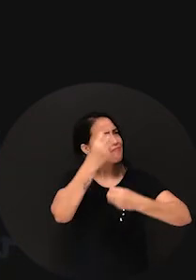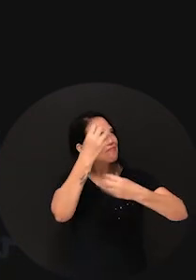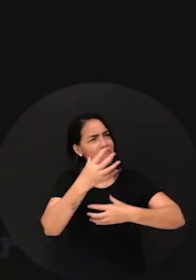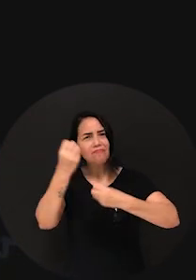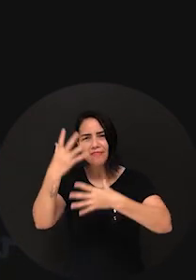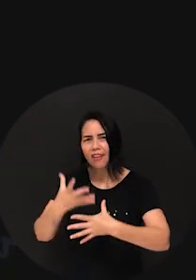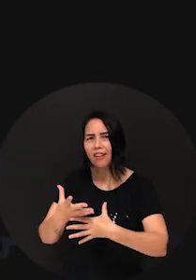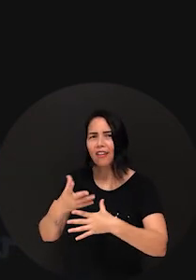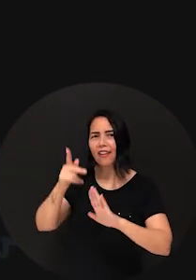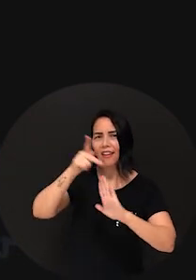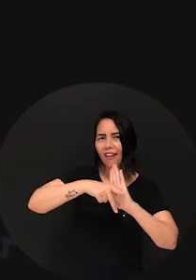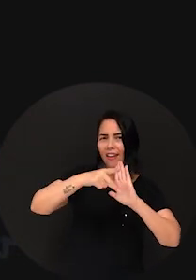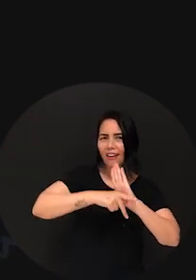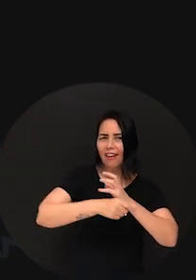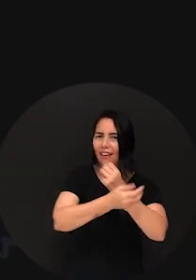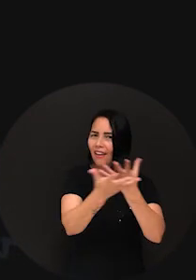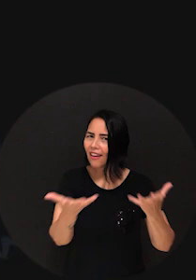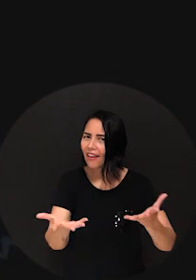nosso projeto. Fechamos, né?